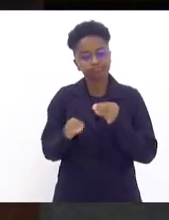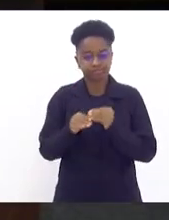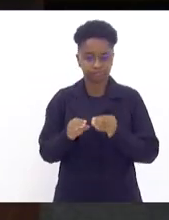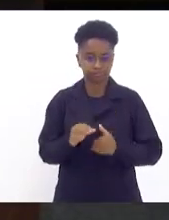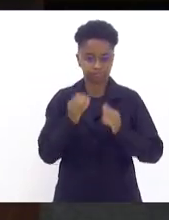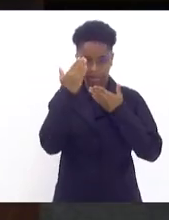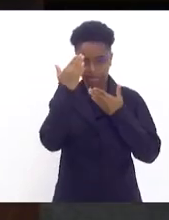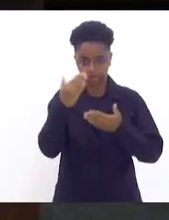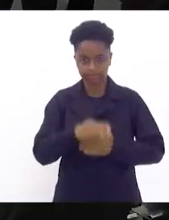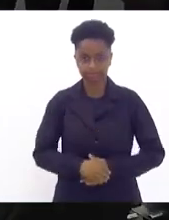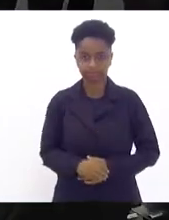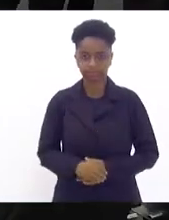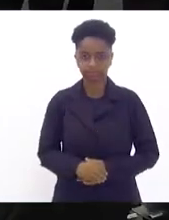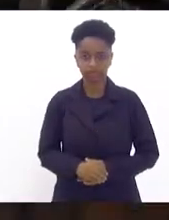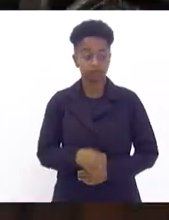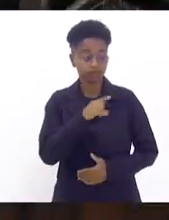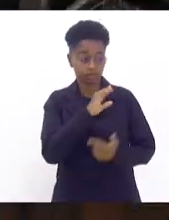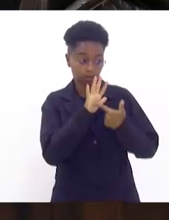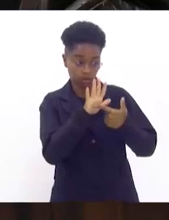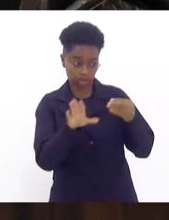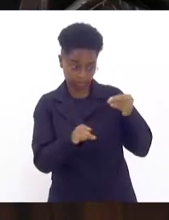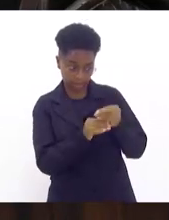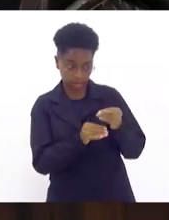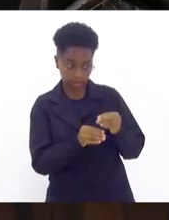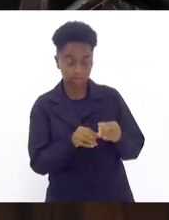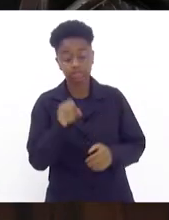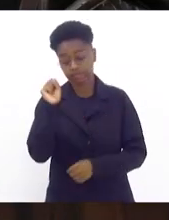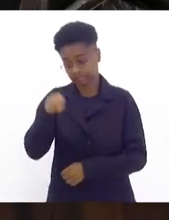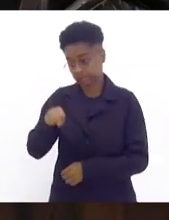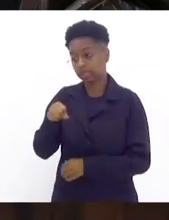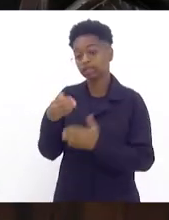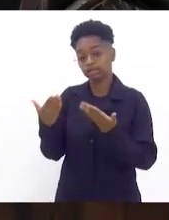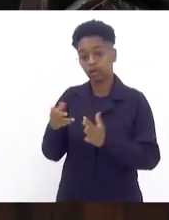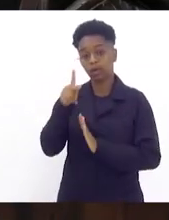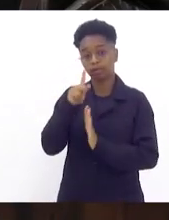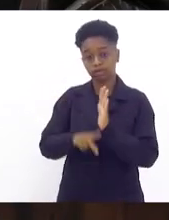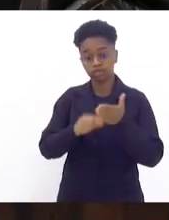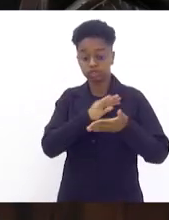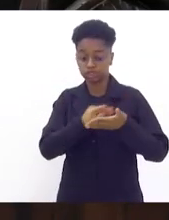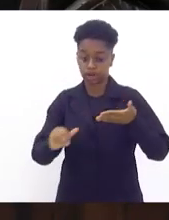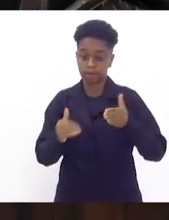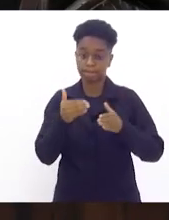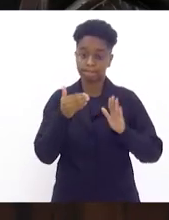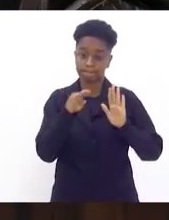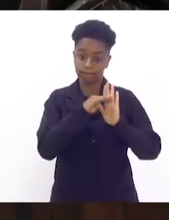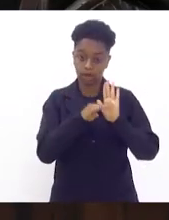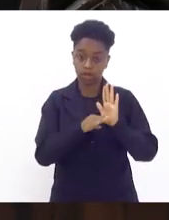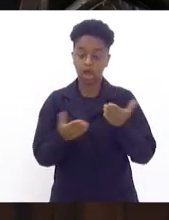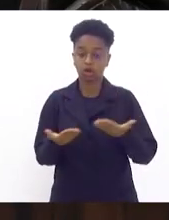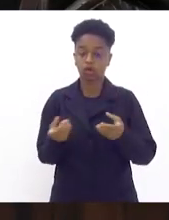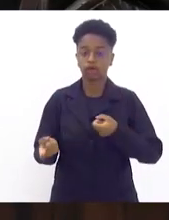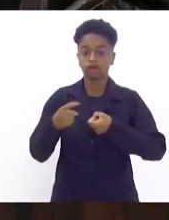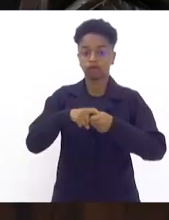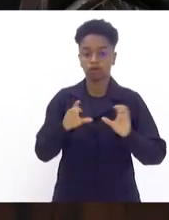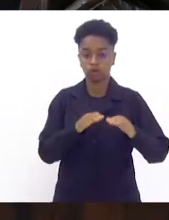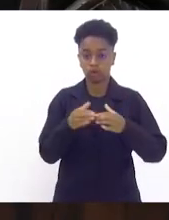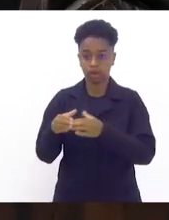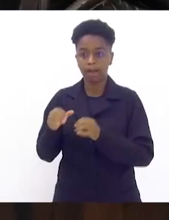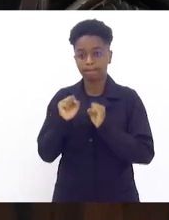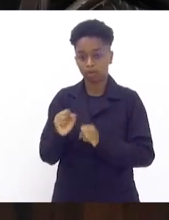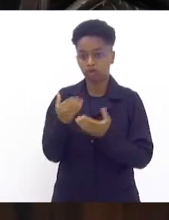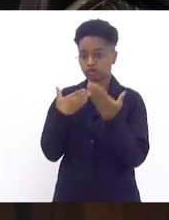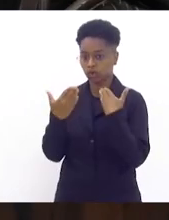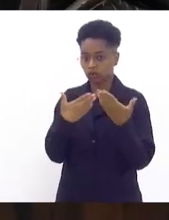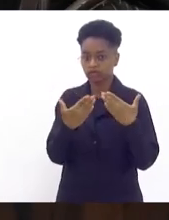presidenta. A Vossa Excelência apresentou a emenda ao projeto. Sim. Então o projeto está sendo de pauta, volta às comissões, aí Vossa Excelência pode